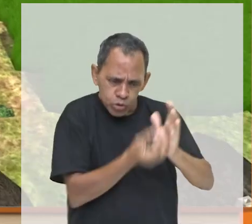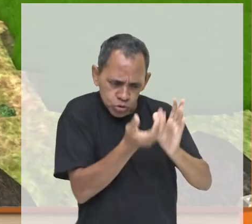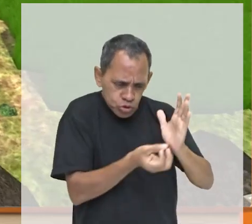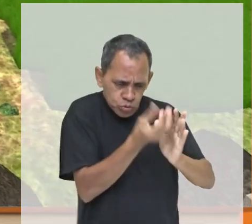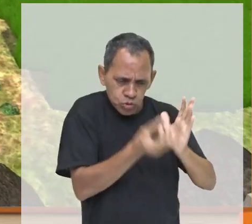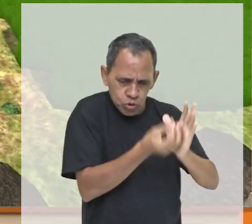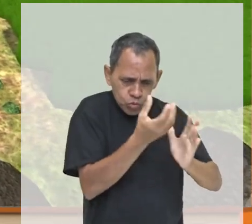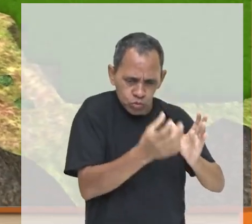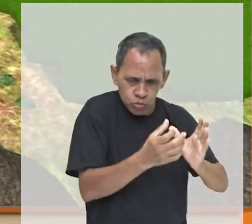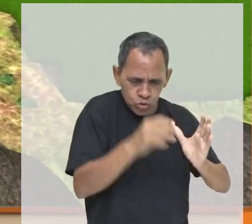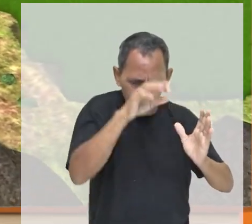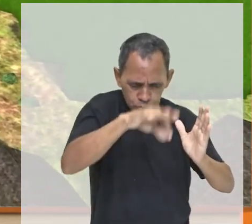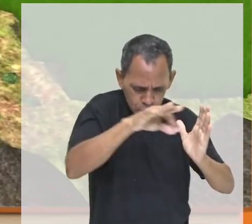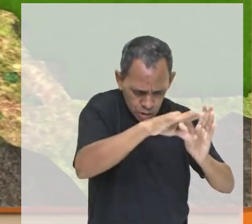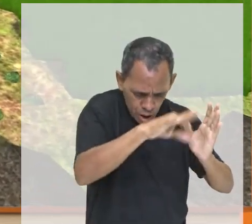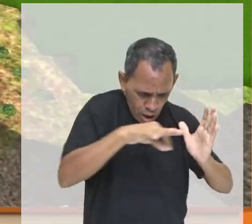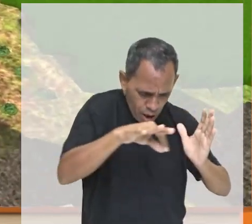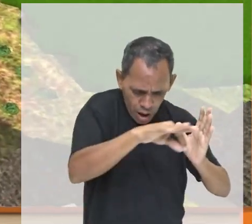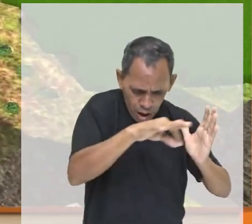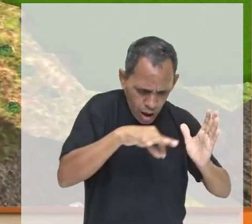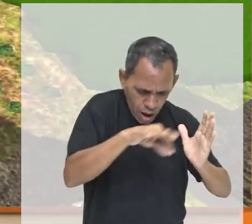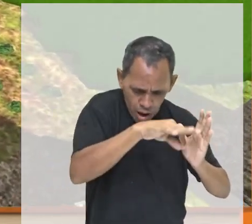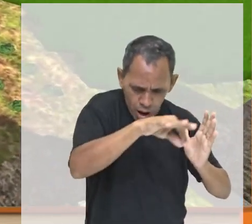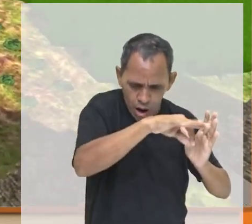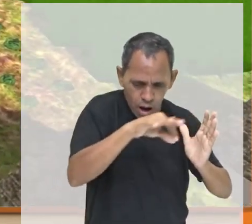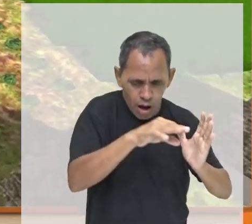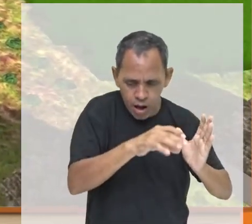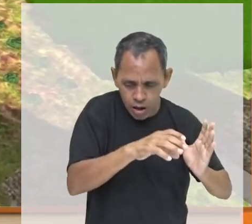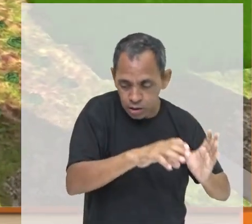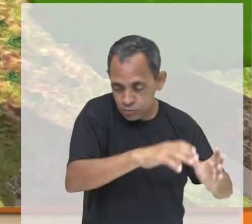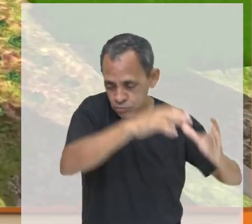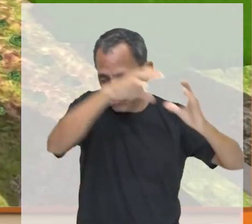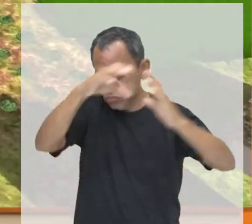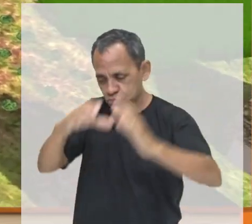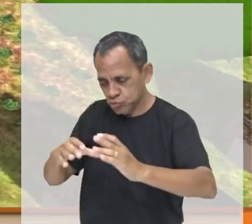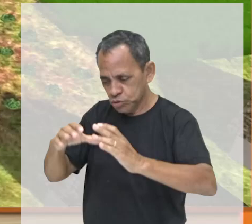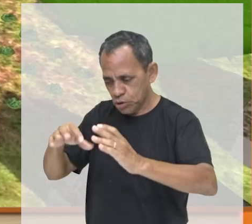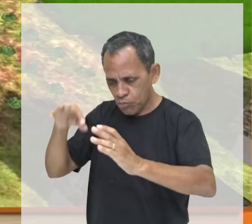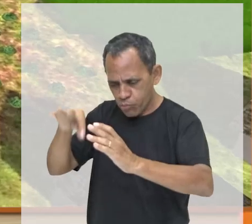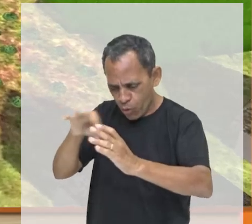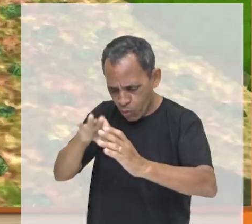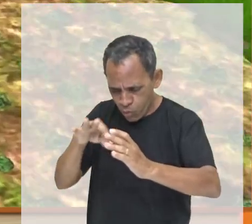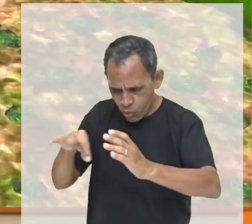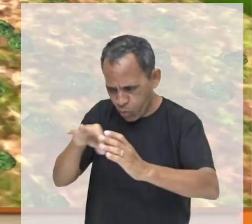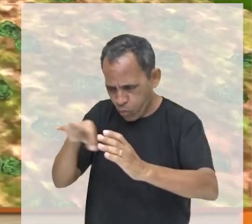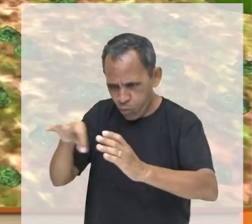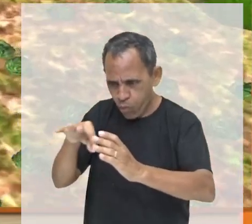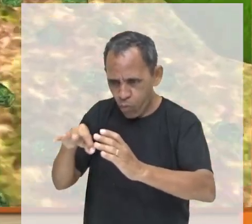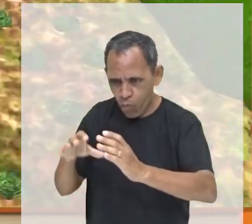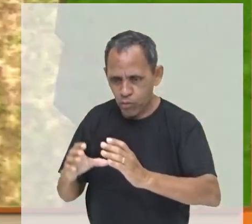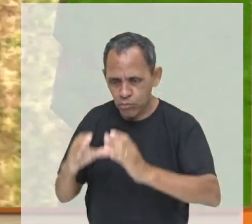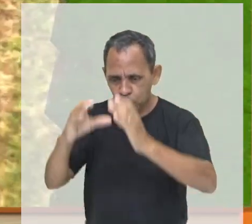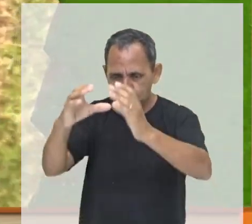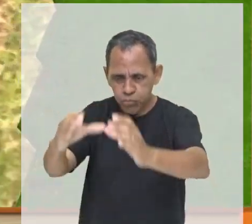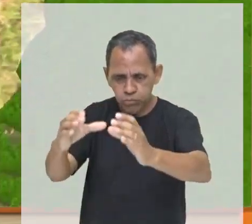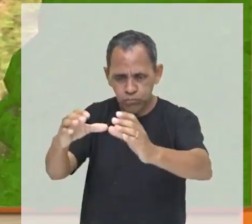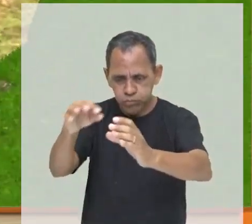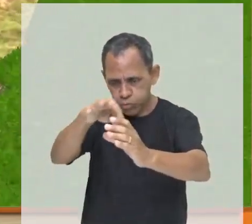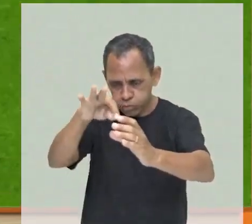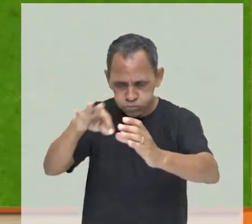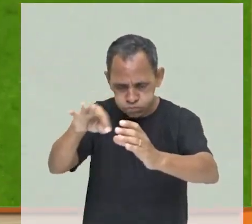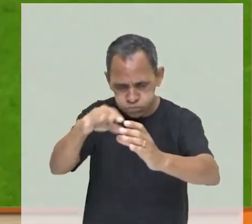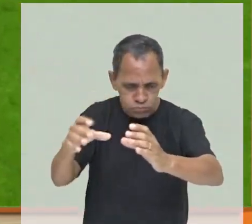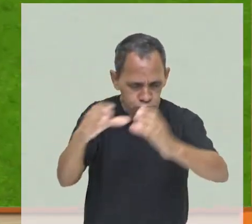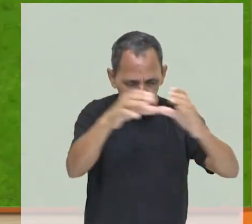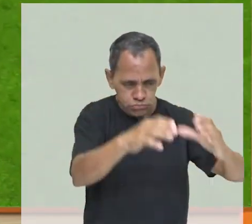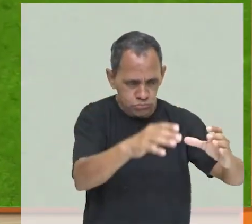né, em determinados períodos do ano, a gente pode produzir nessa área mais verde aqui, né, o café, a